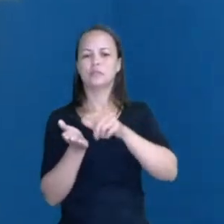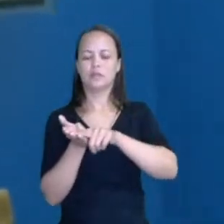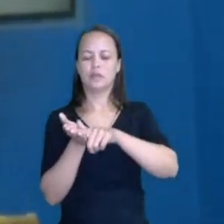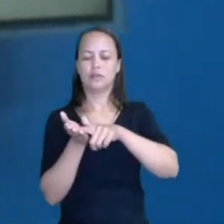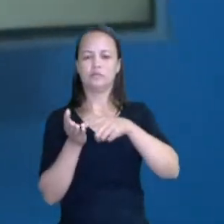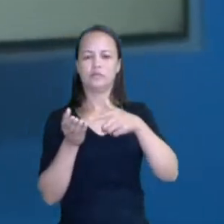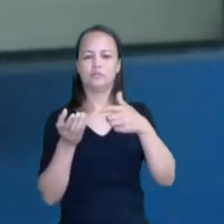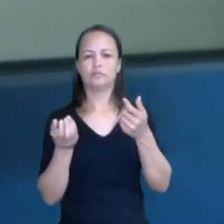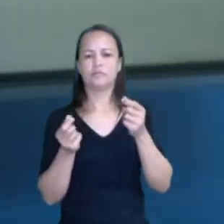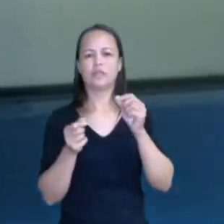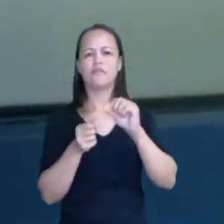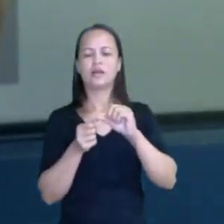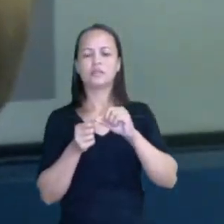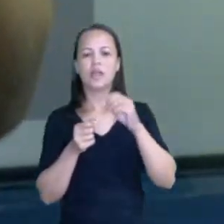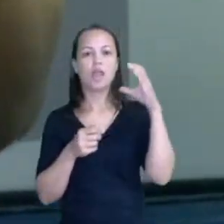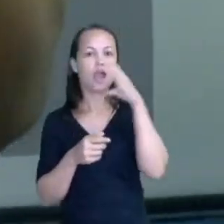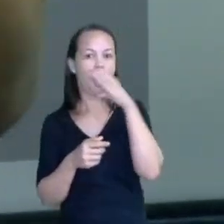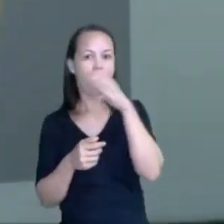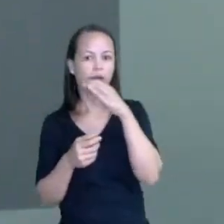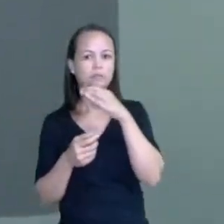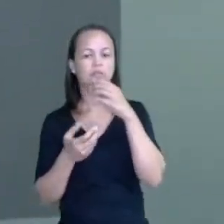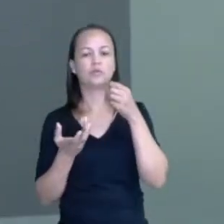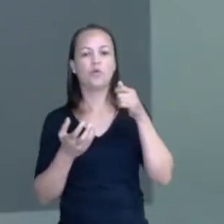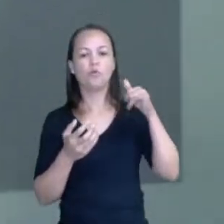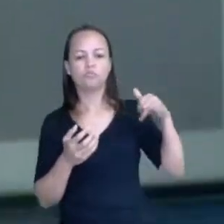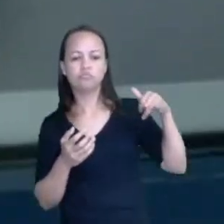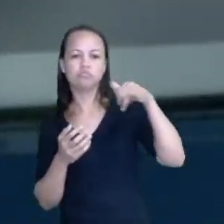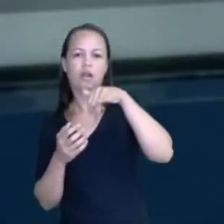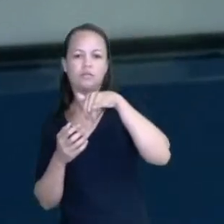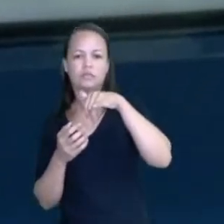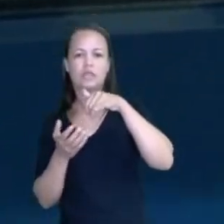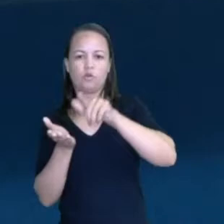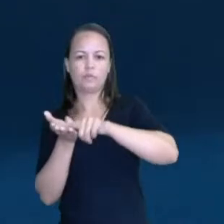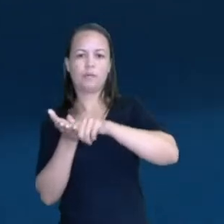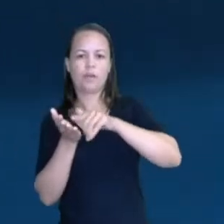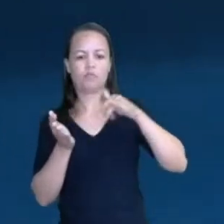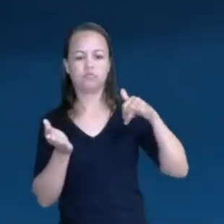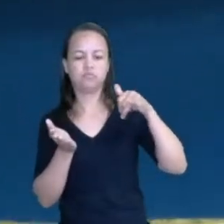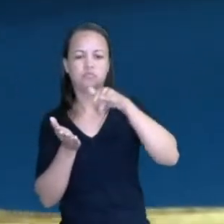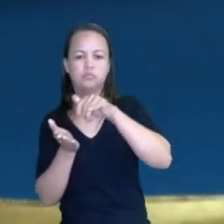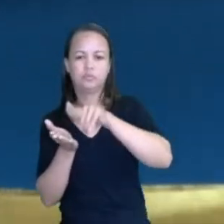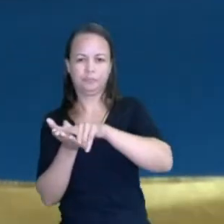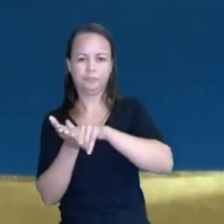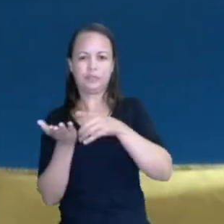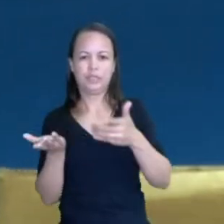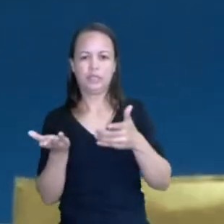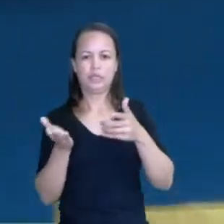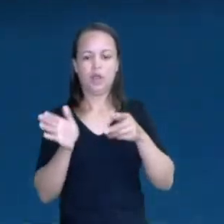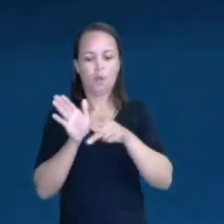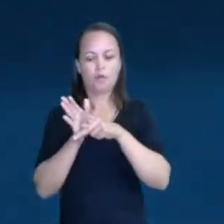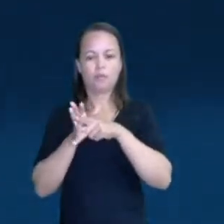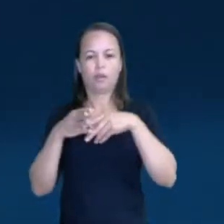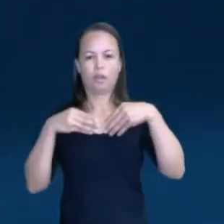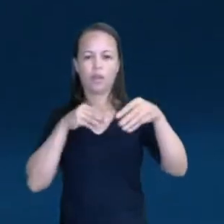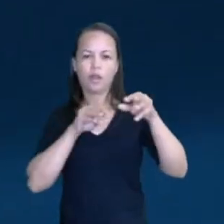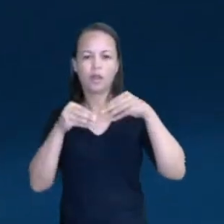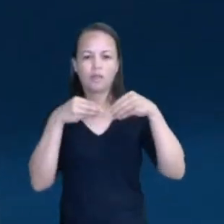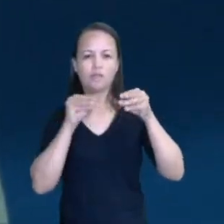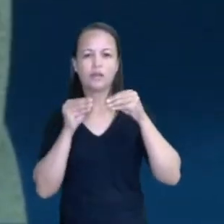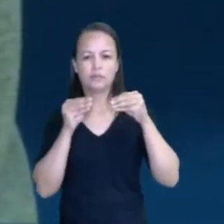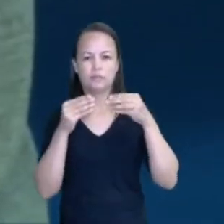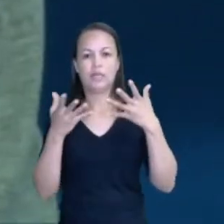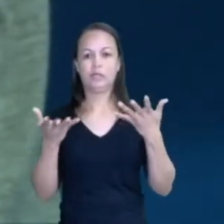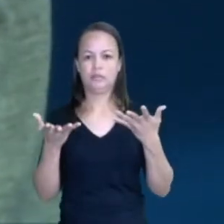agora tentar fazer rapidamente aqui um aviãozinho para vocês verem como o papel ele apresenta essa propriedade da